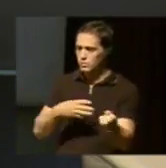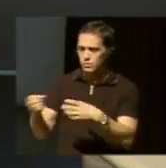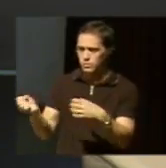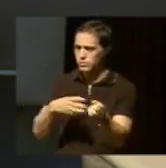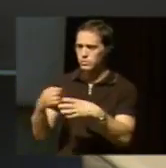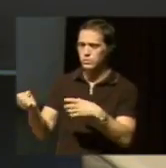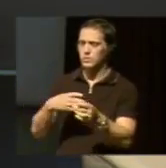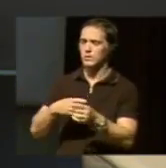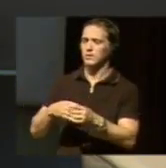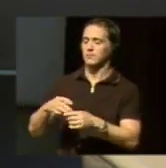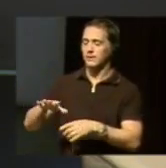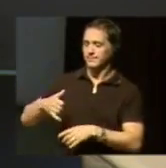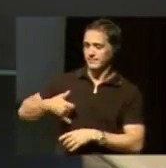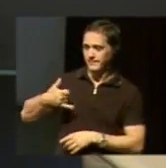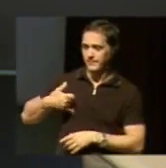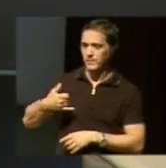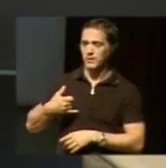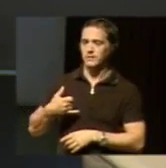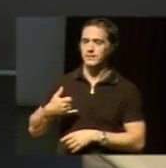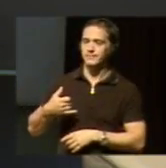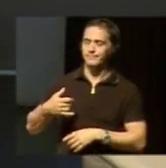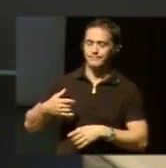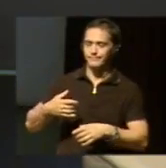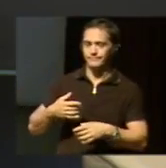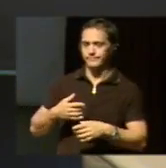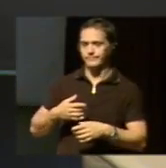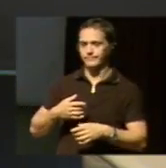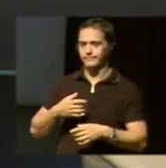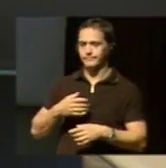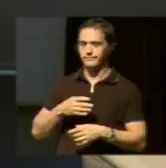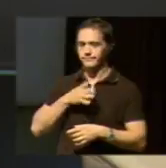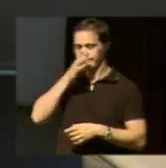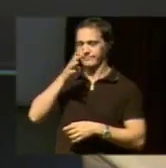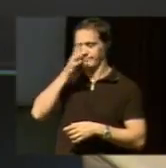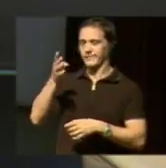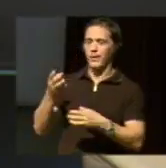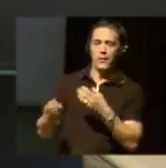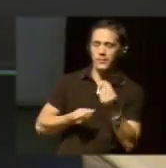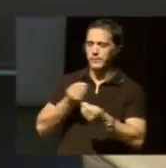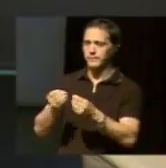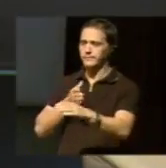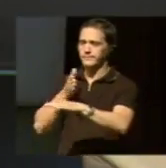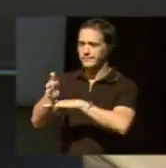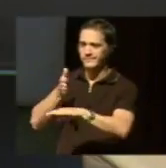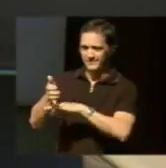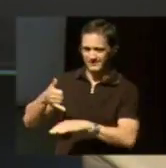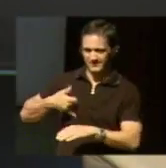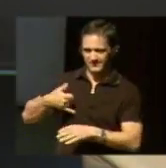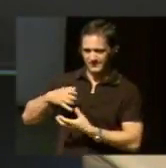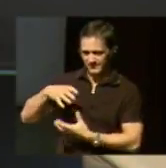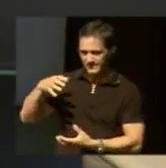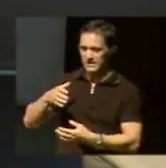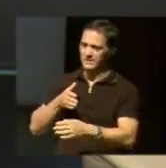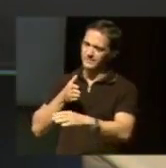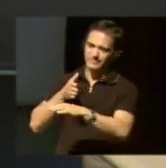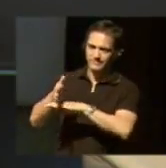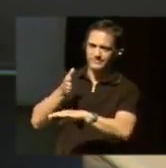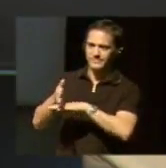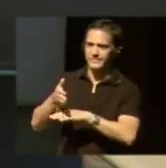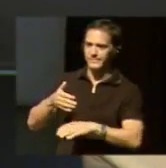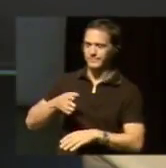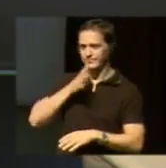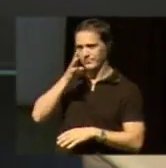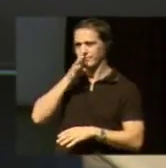mas as pessoas mais idosas precisam se virar para achar uma possibilidade de mais formação para se